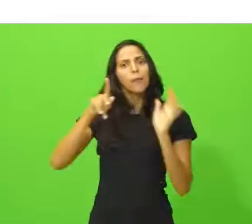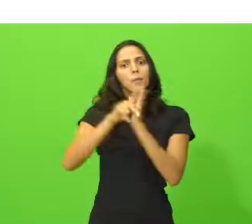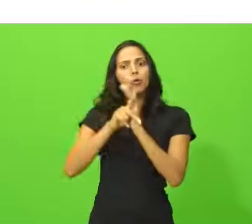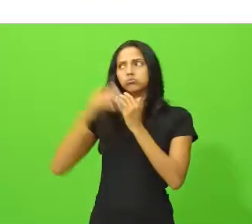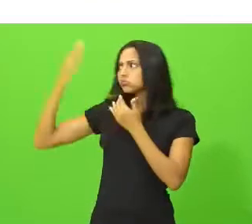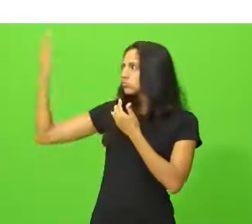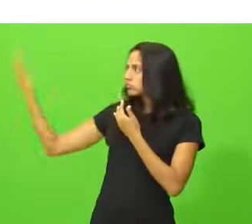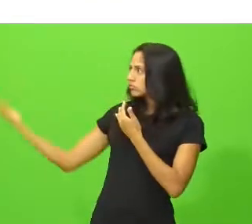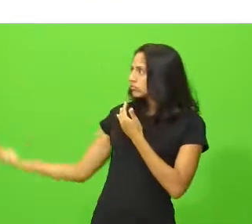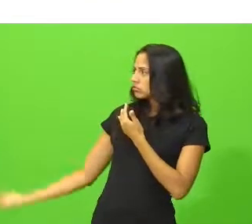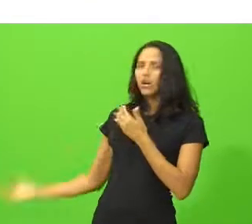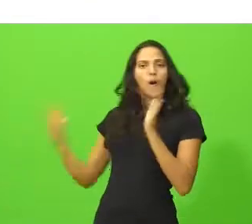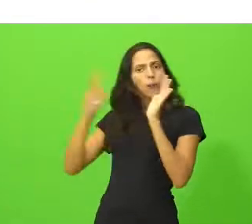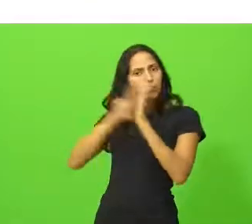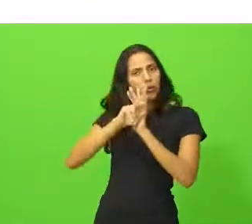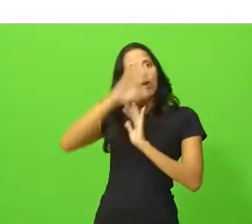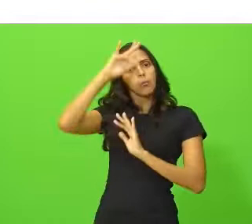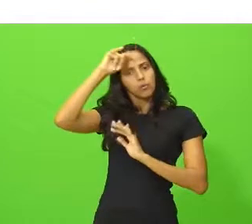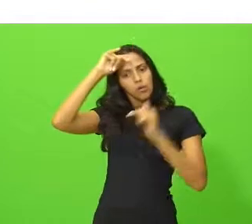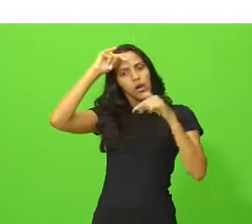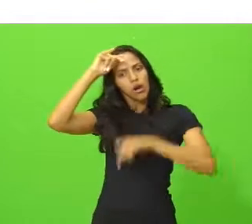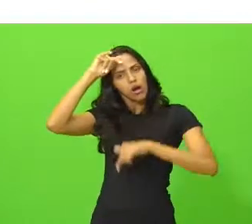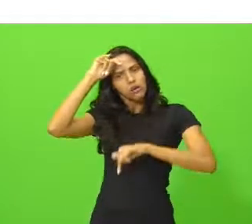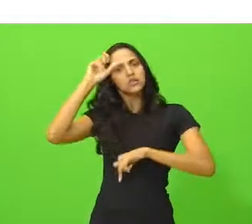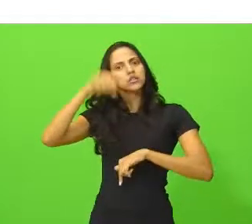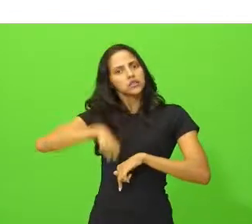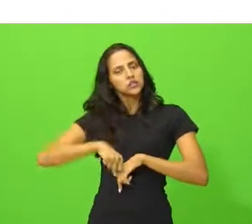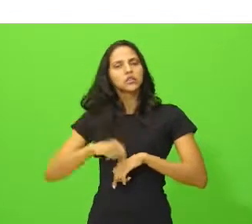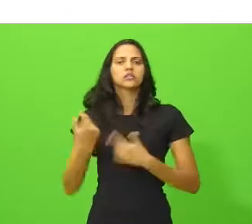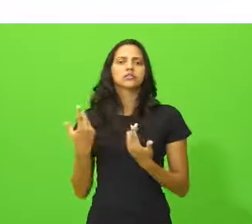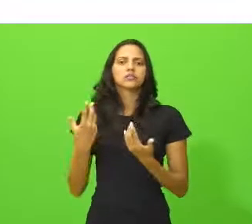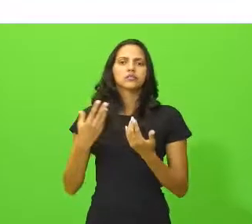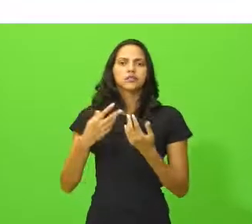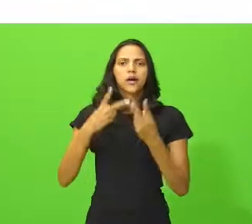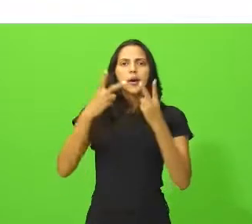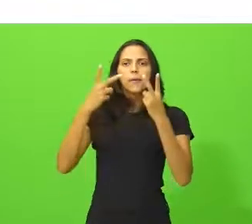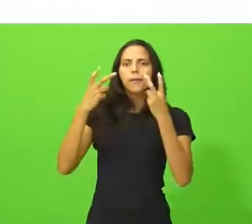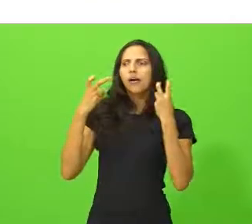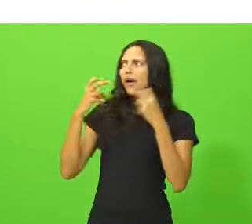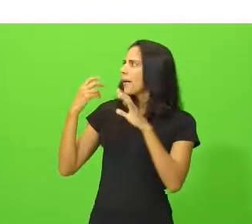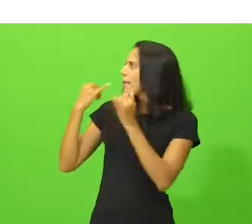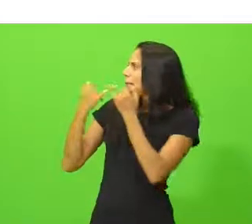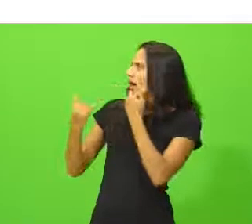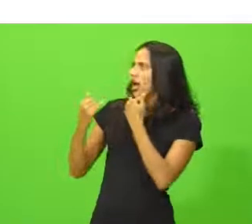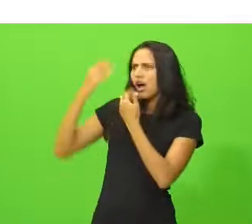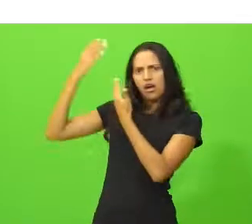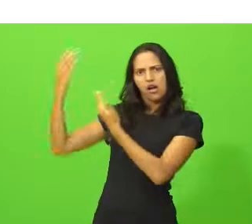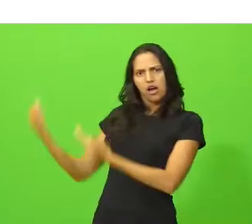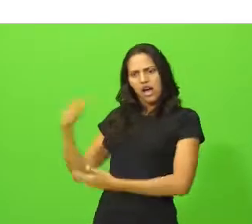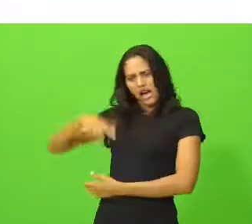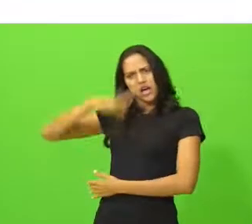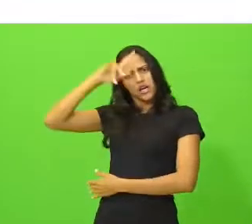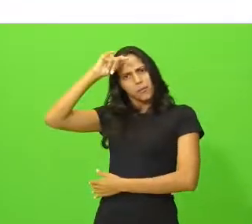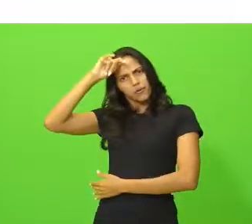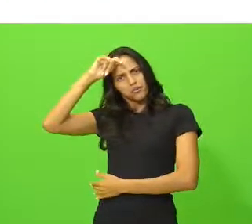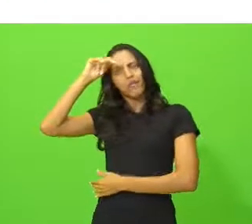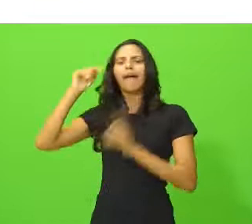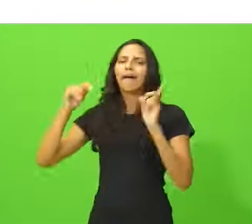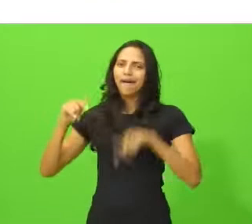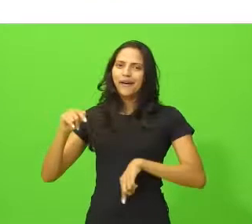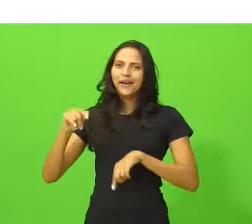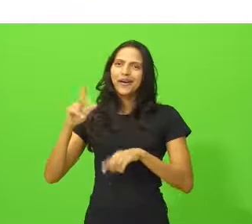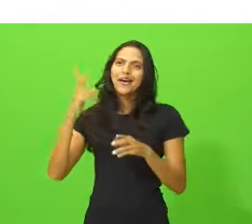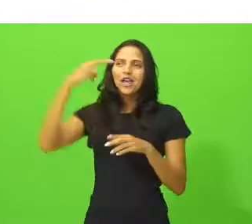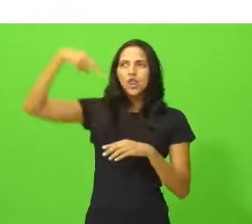tá? Que se alguém de repente vai ver essas imagens e vai pensar que não é aqui, a gente logo associa a questão do